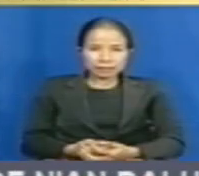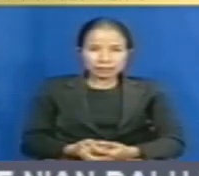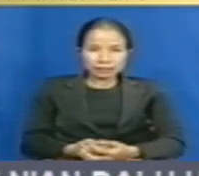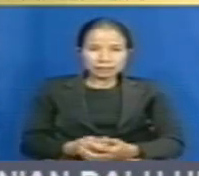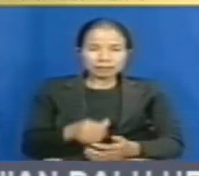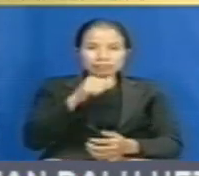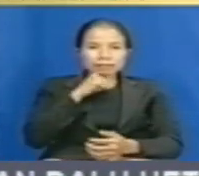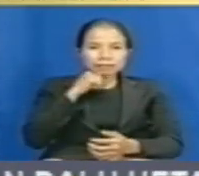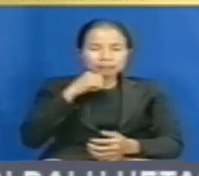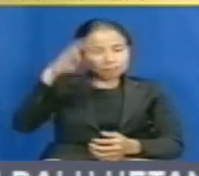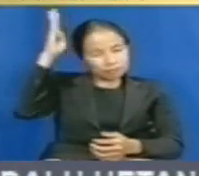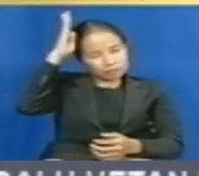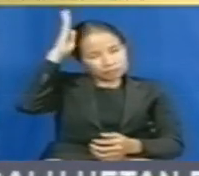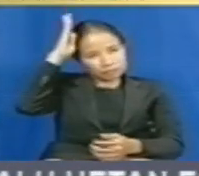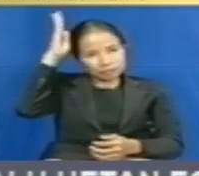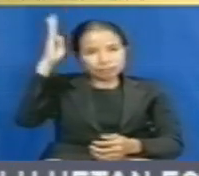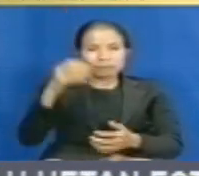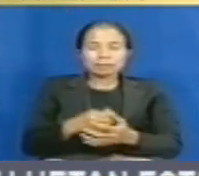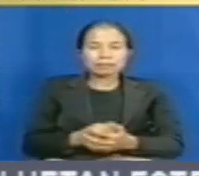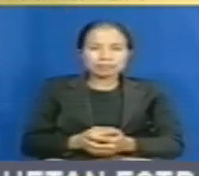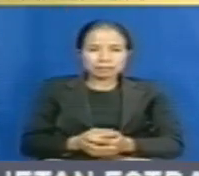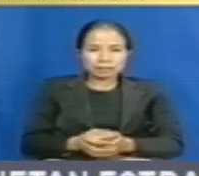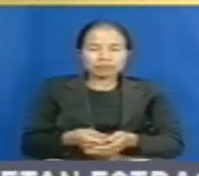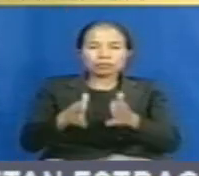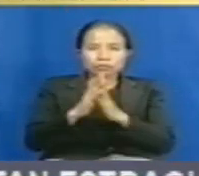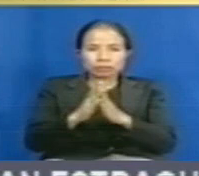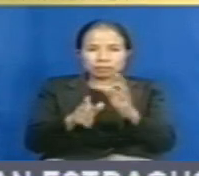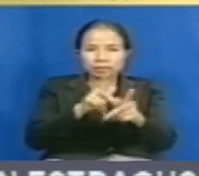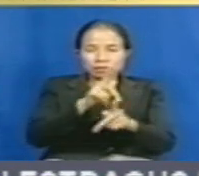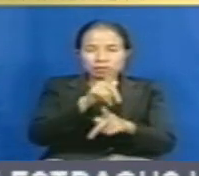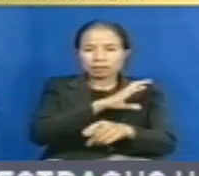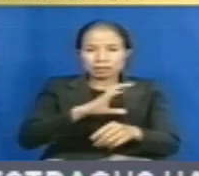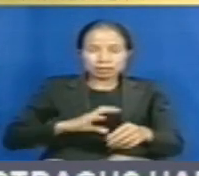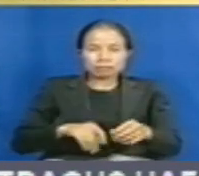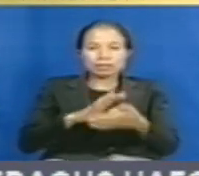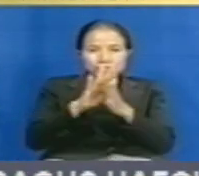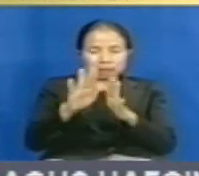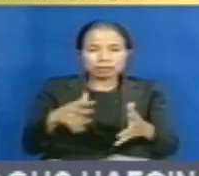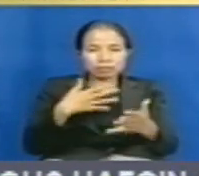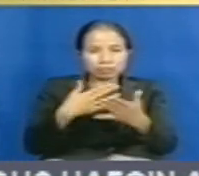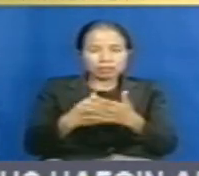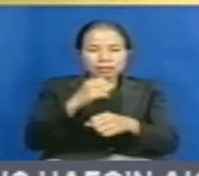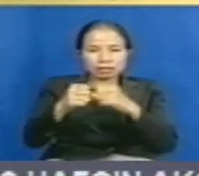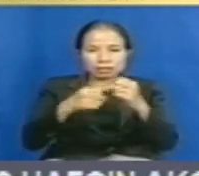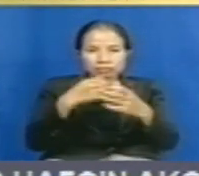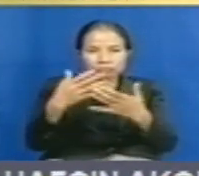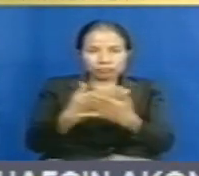Su eminência, Dom Virgílio Cardeal do Carmo da Silva, o subassarane se irá cria paz na estabilidade e a tinan fô.